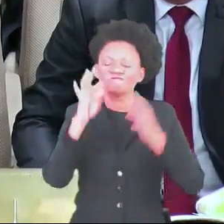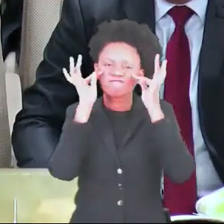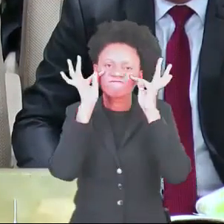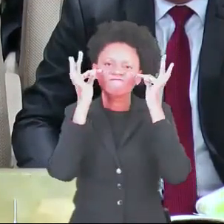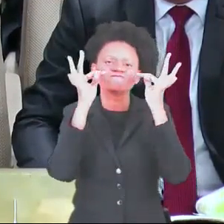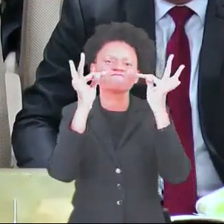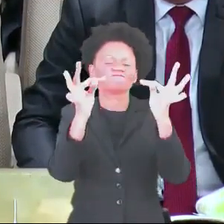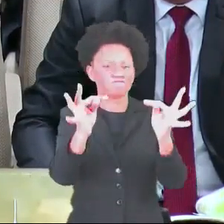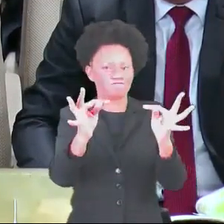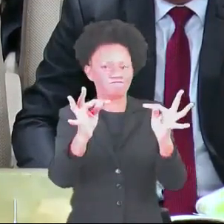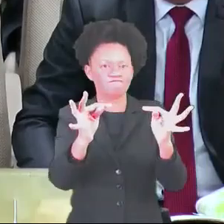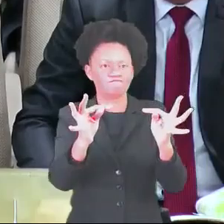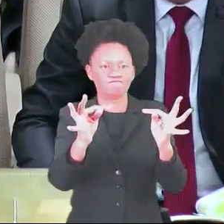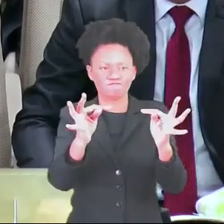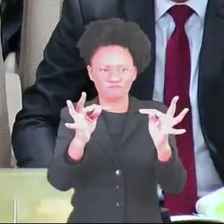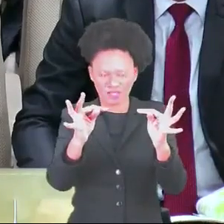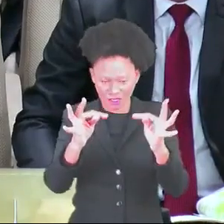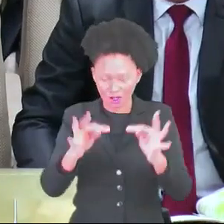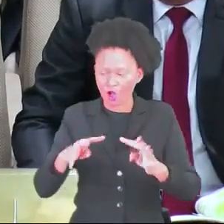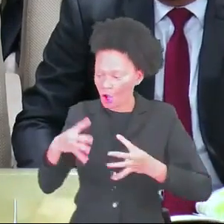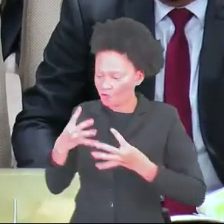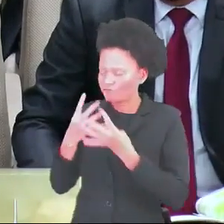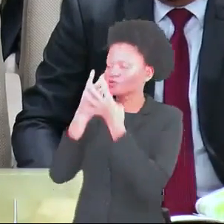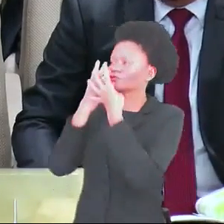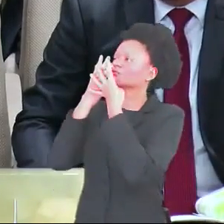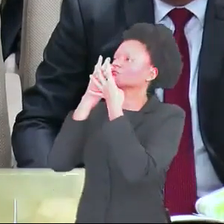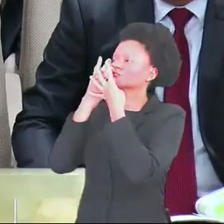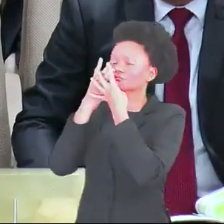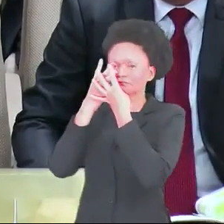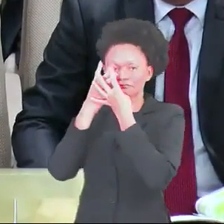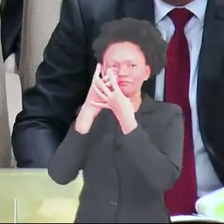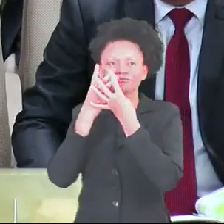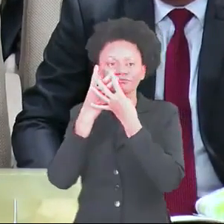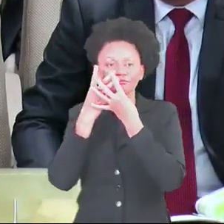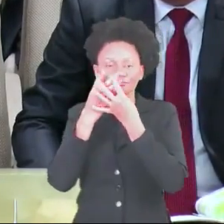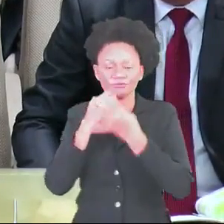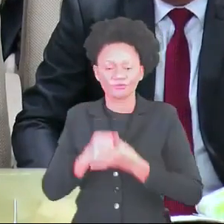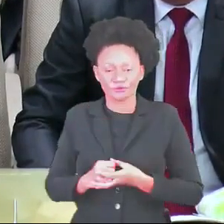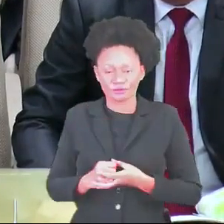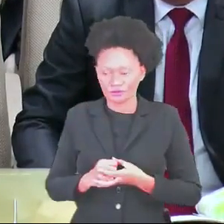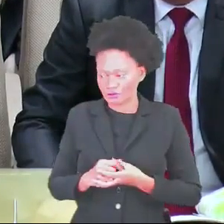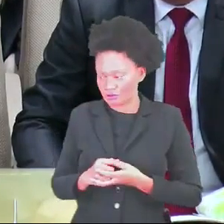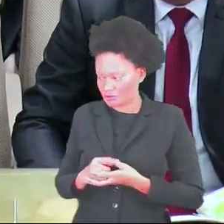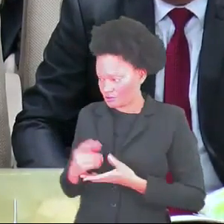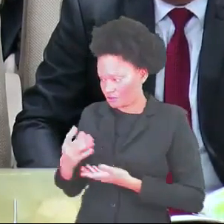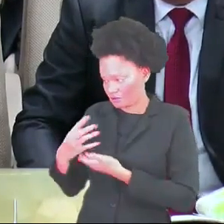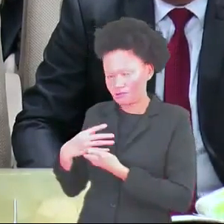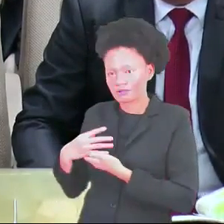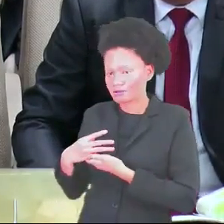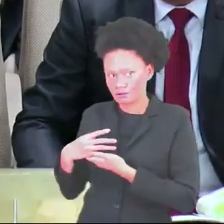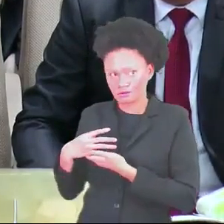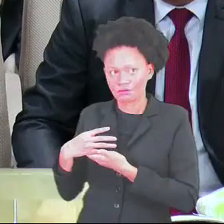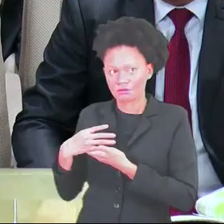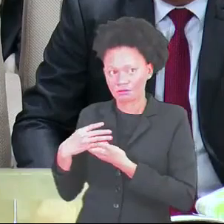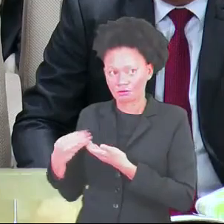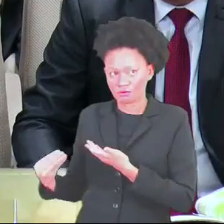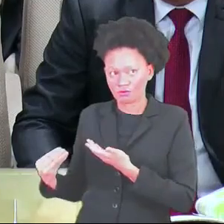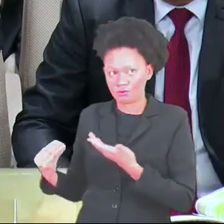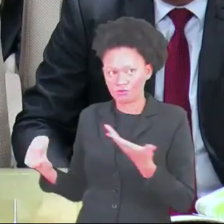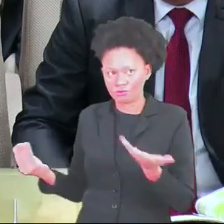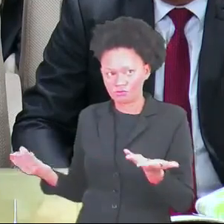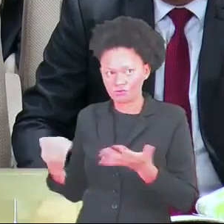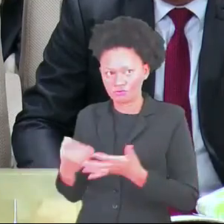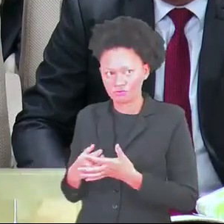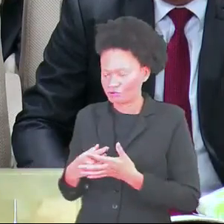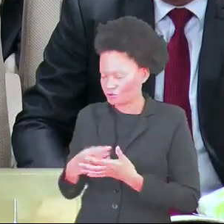Testemunho. Testemunho. Diga confissão. Confissão. Diga assim, por irmão, se você pode. Eu sei que isso não é comum nas nossas Assembleias de Deus, mas o Espírito